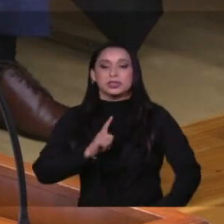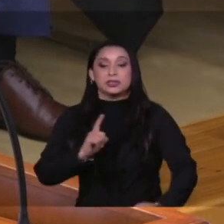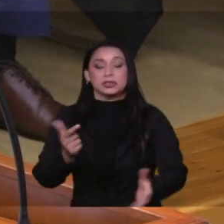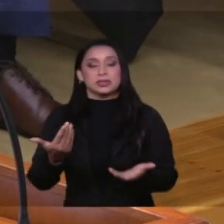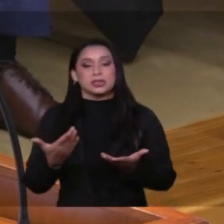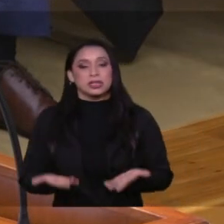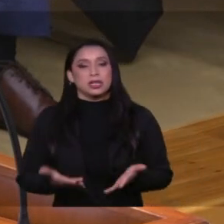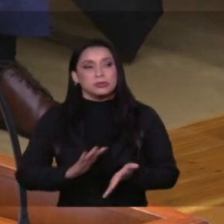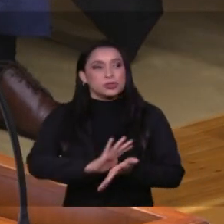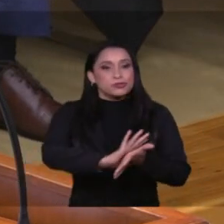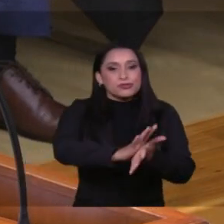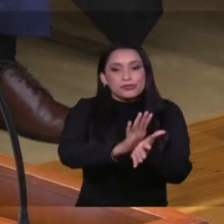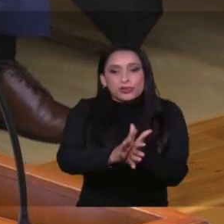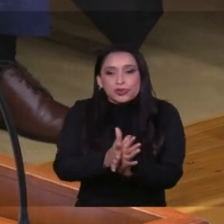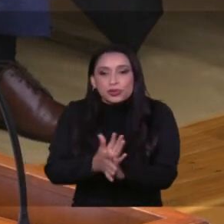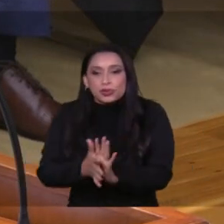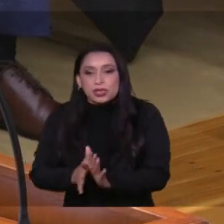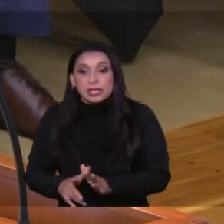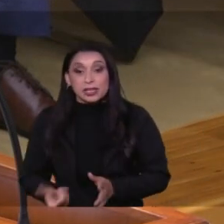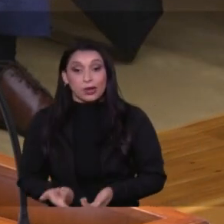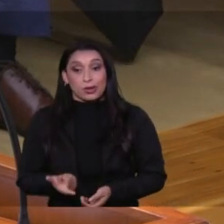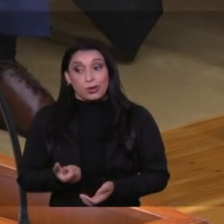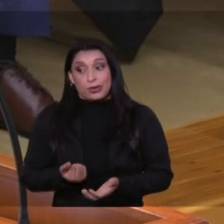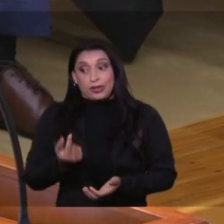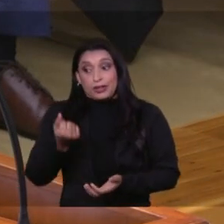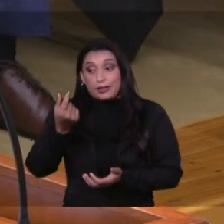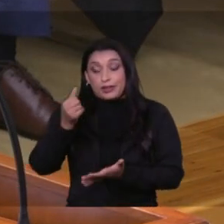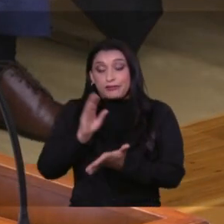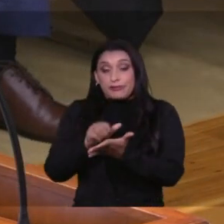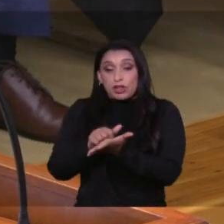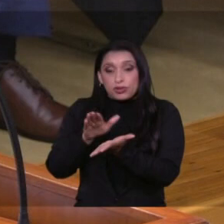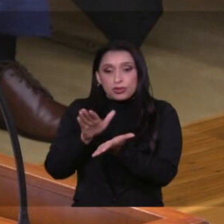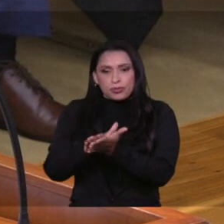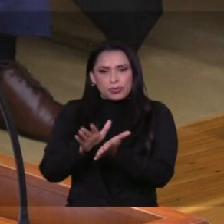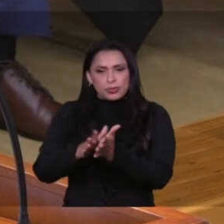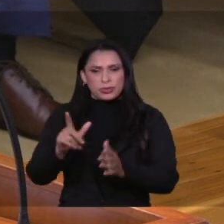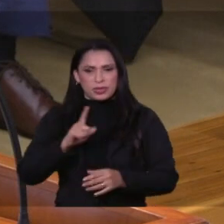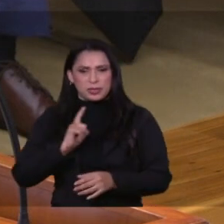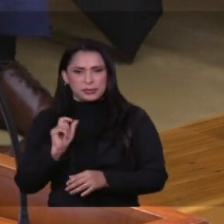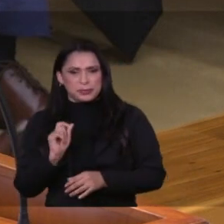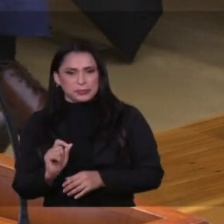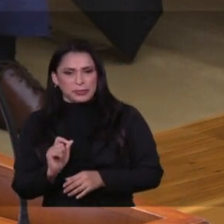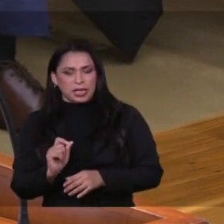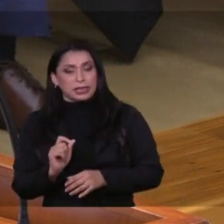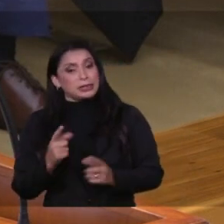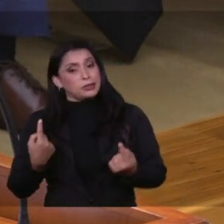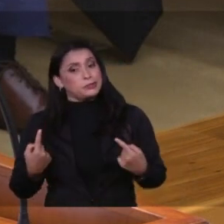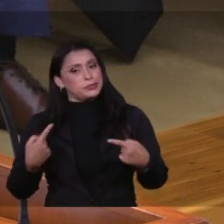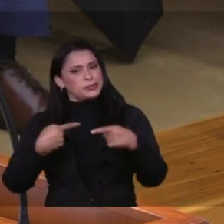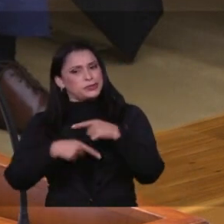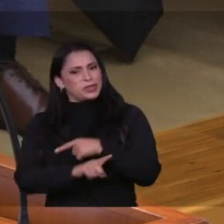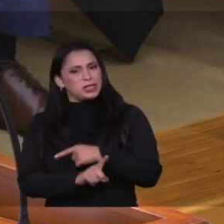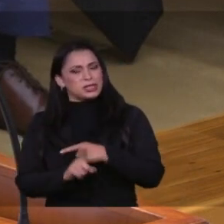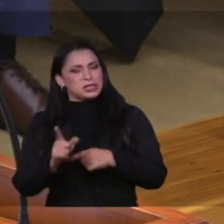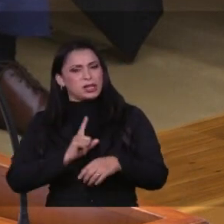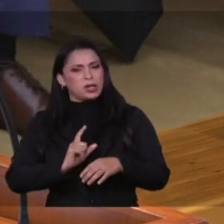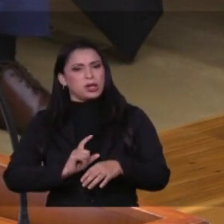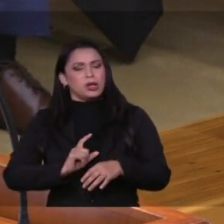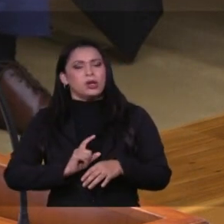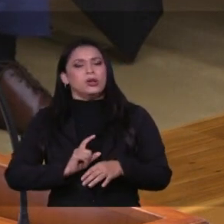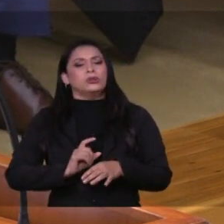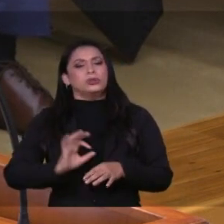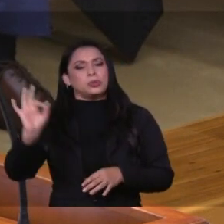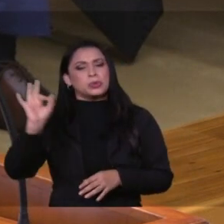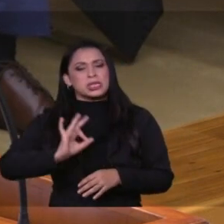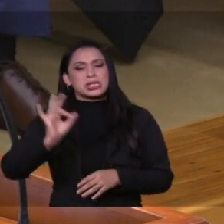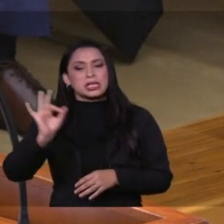termos de destruição e de valores de multas aplicadas. Há, portanto, excelências, uma inversão na curva dos índices de alertas